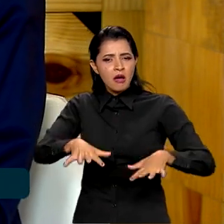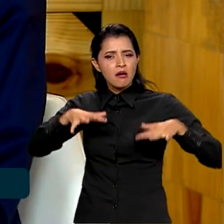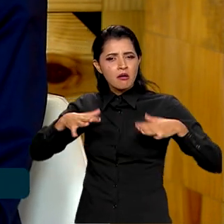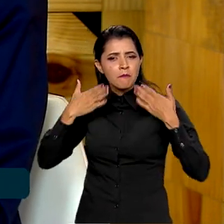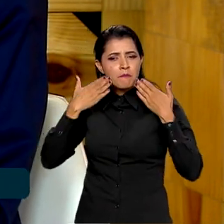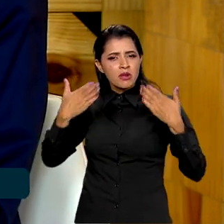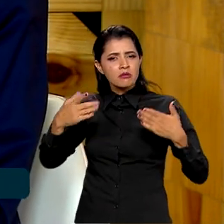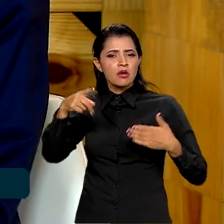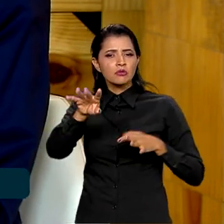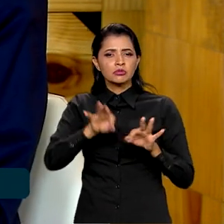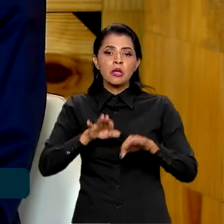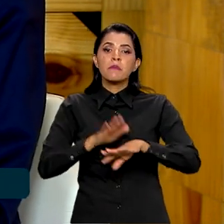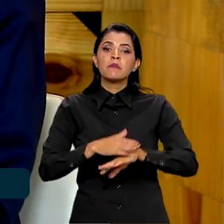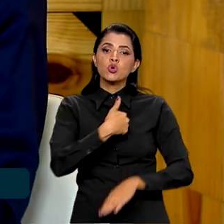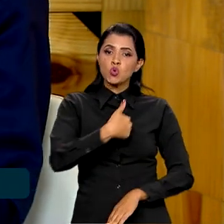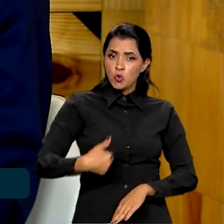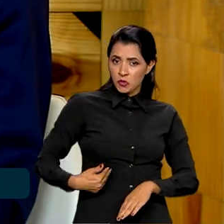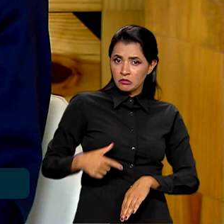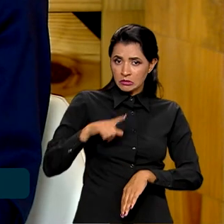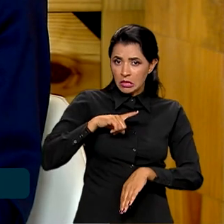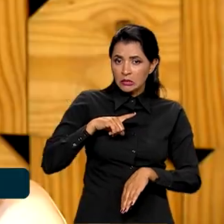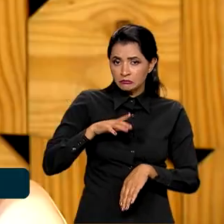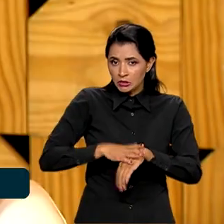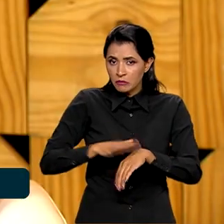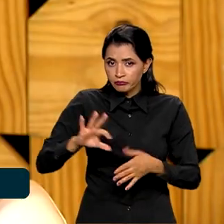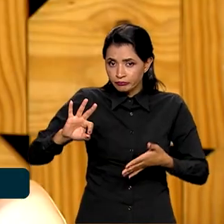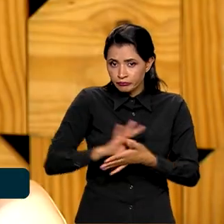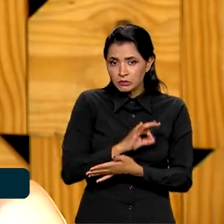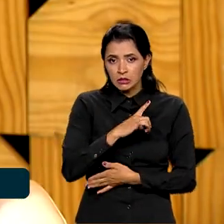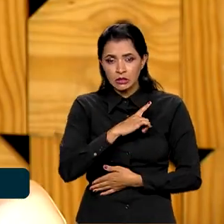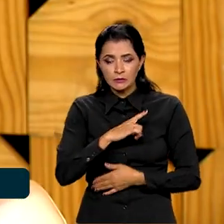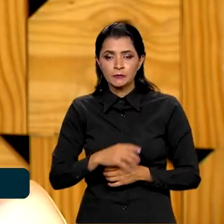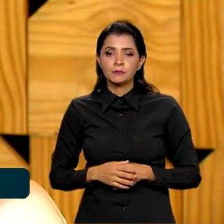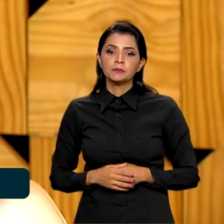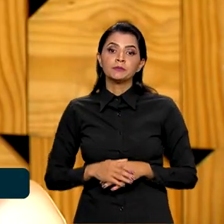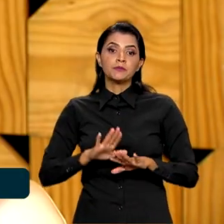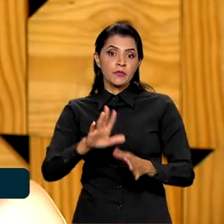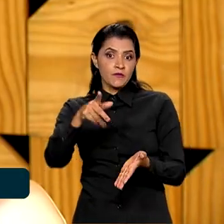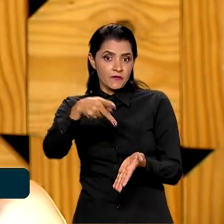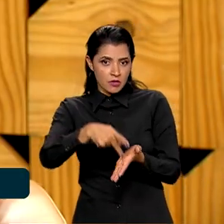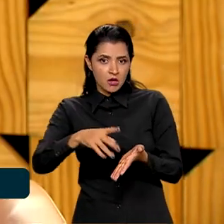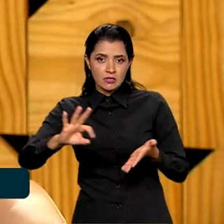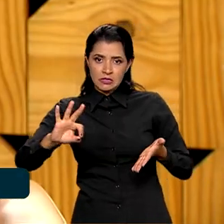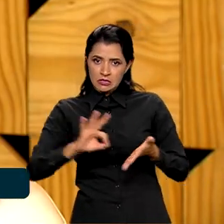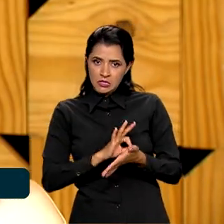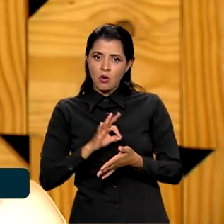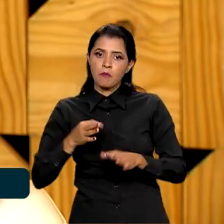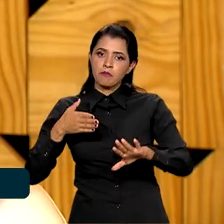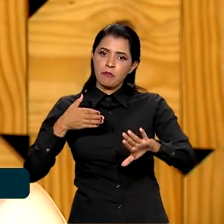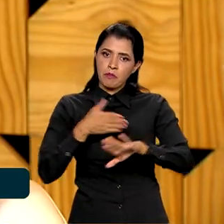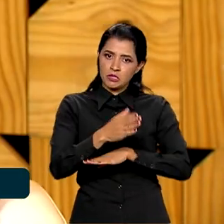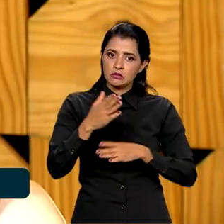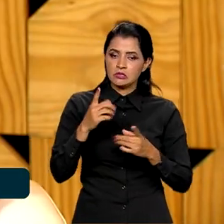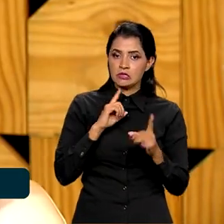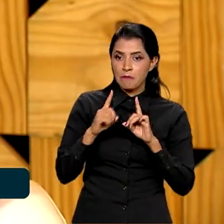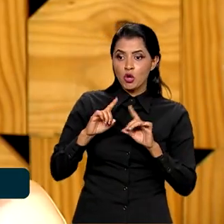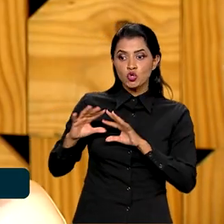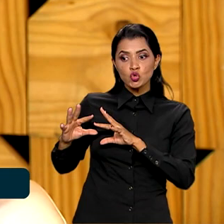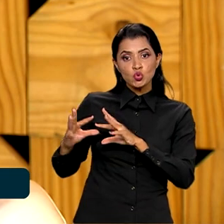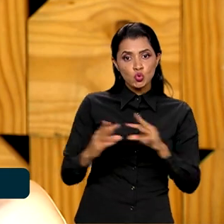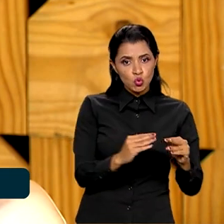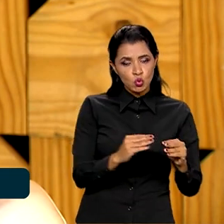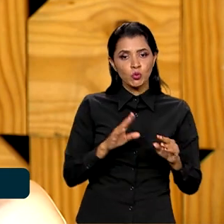organizadas pelo governo, dá tempo ainda de se inscrever? Na verdade, a inscrição é para participar dos diálogos como um todo. Então, a